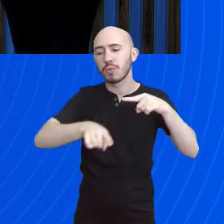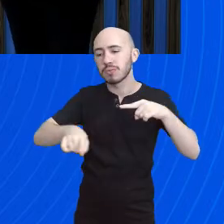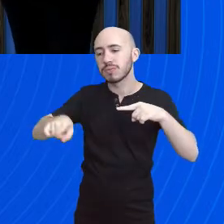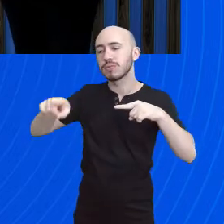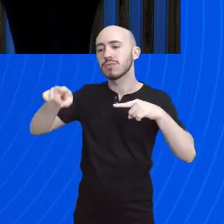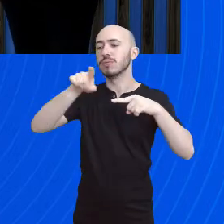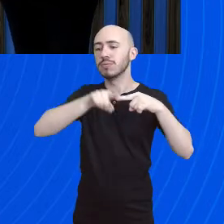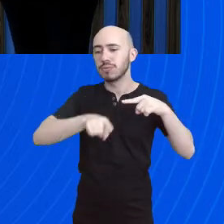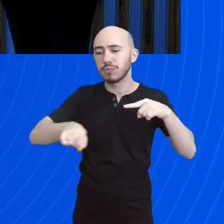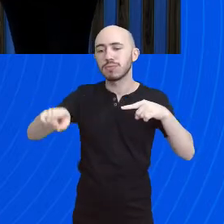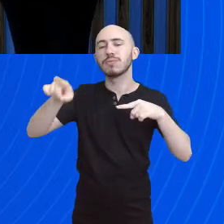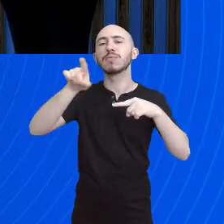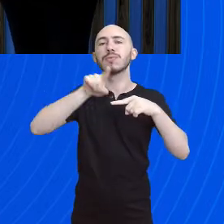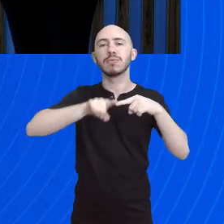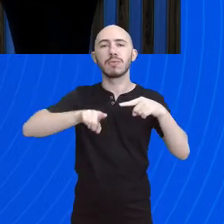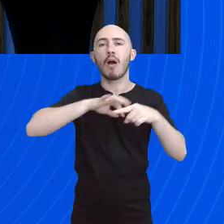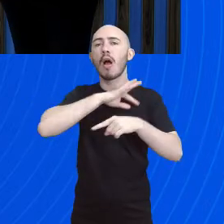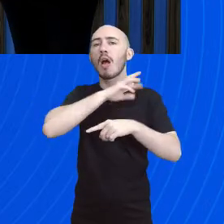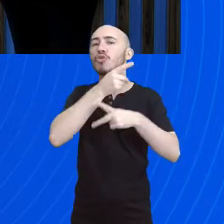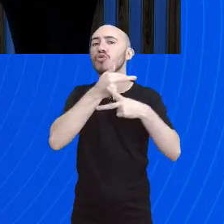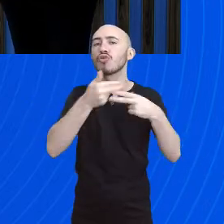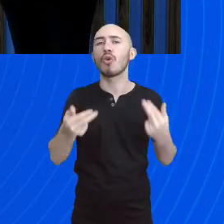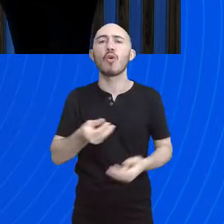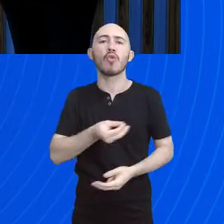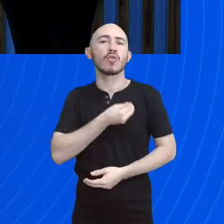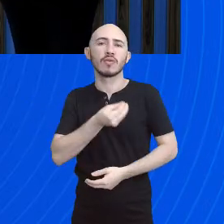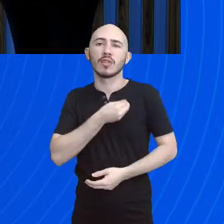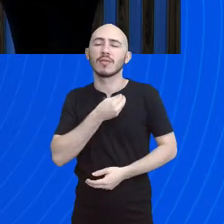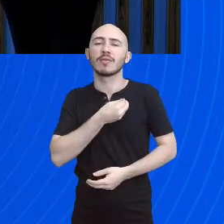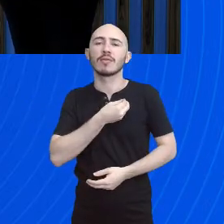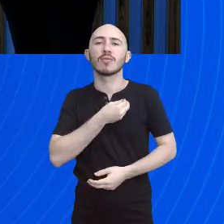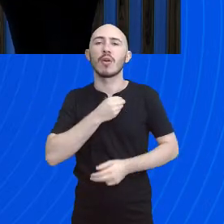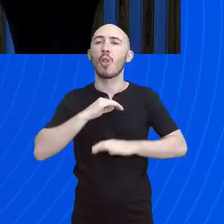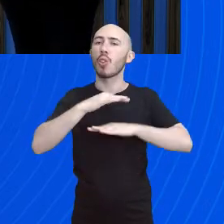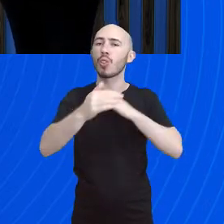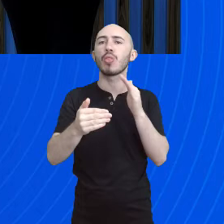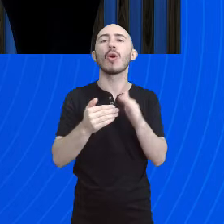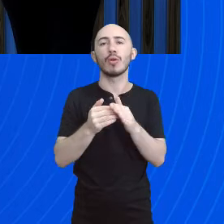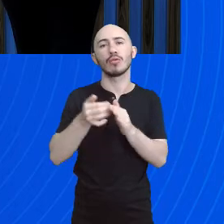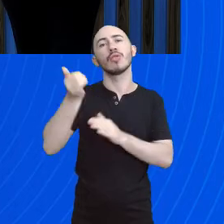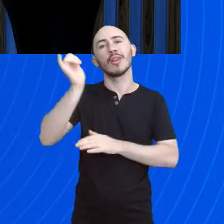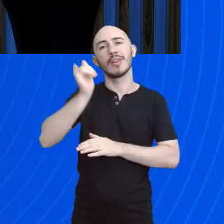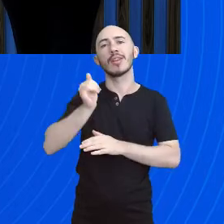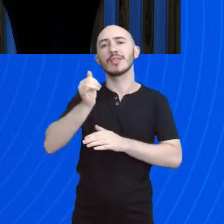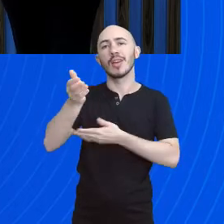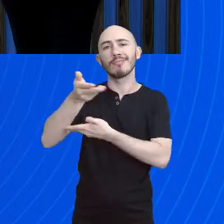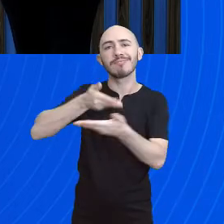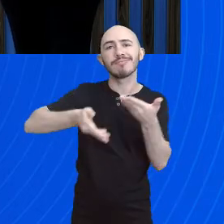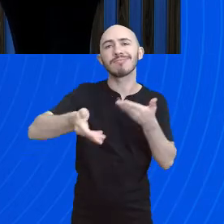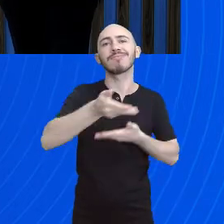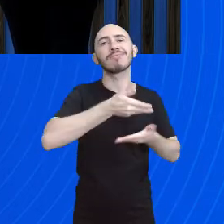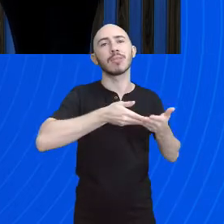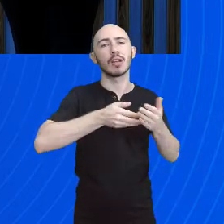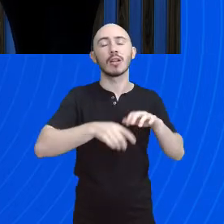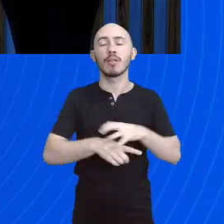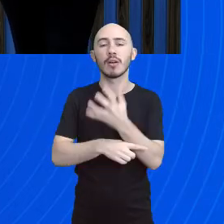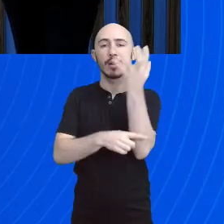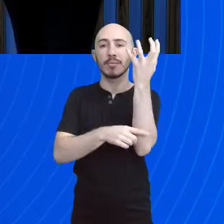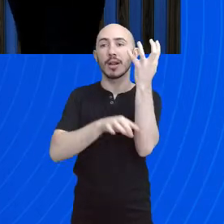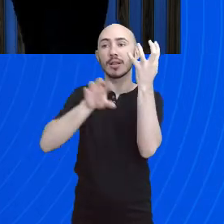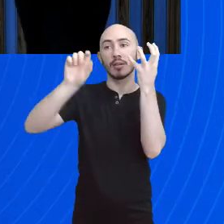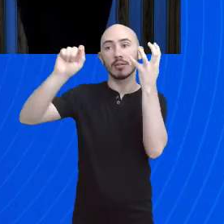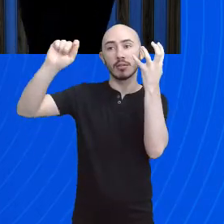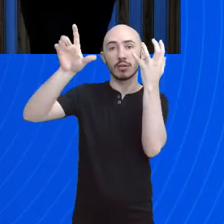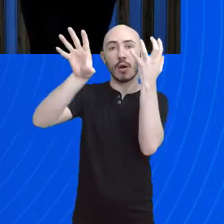vai passar por toda a natureza, todos os seres vivos. Então, as plantas e a fotossíntese são extremamente